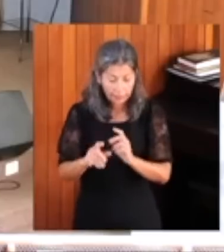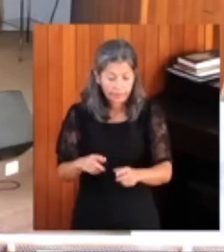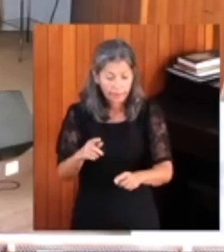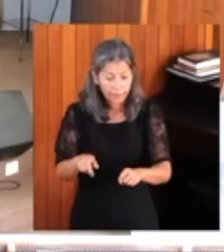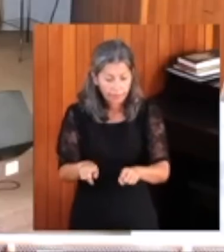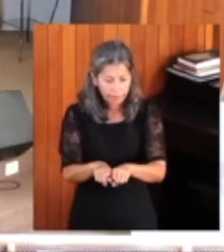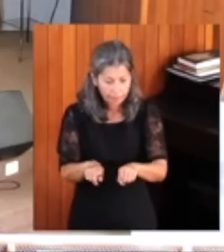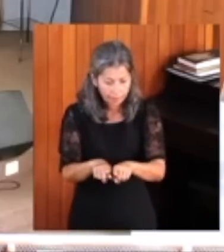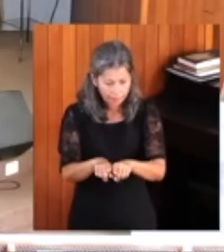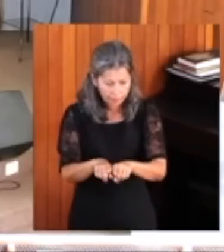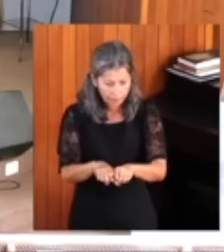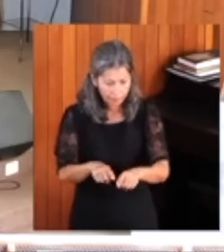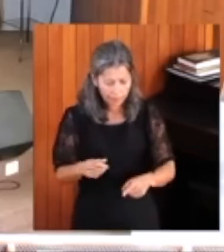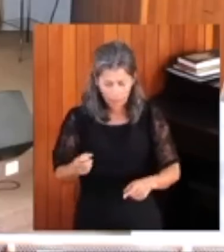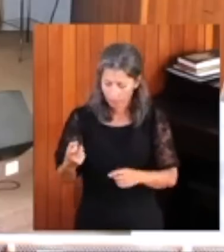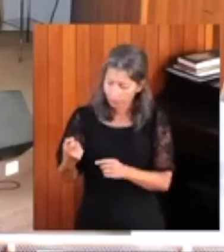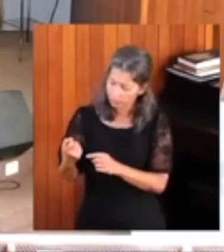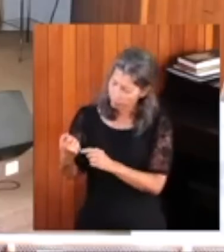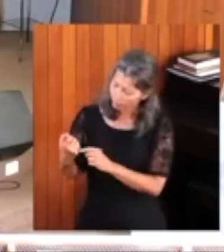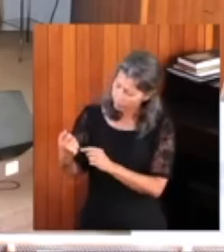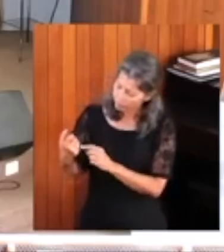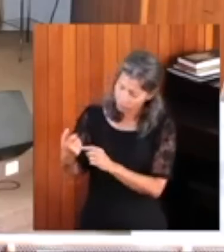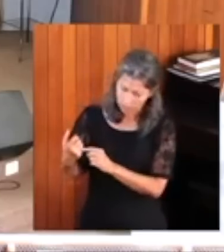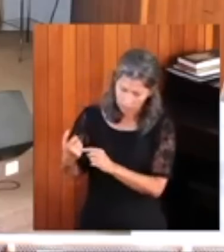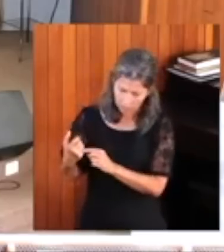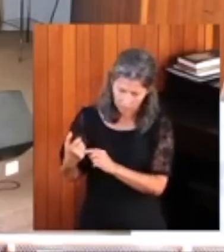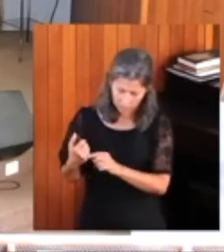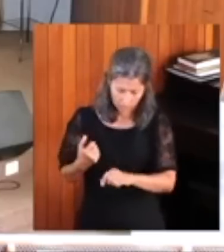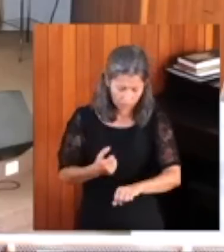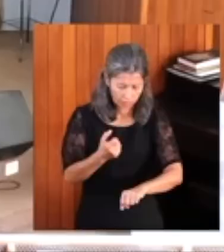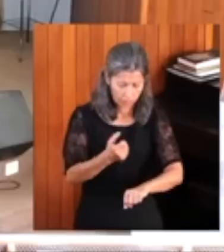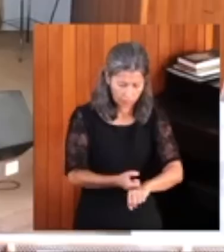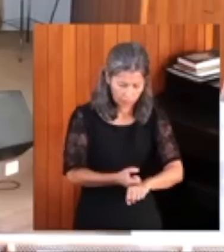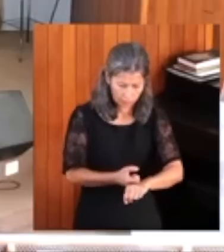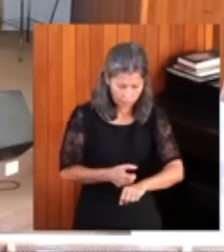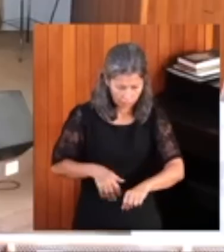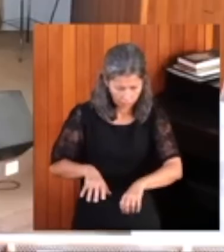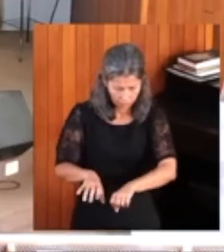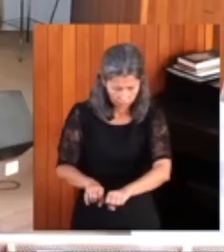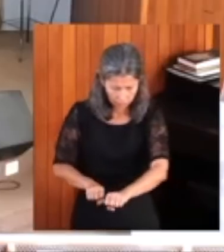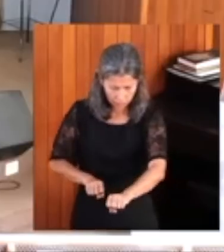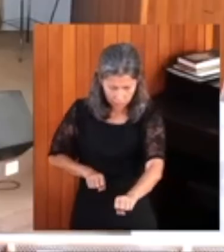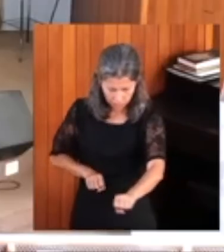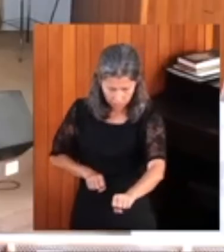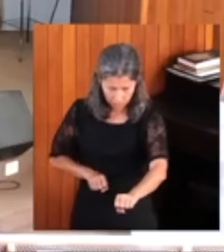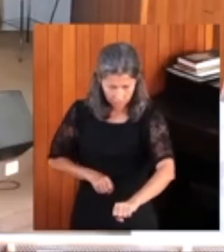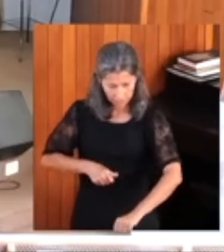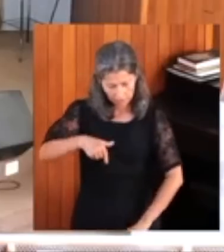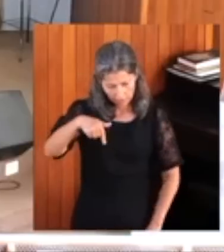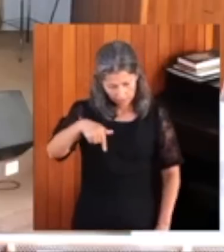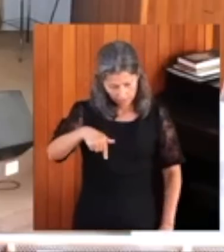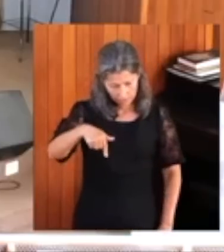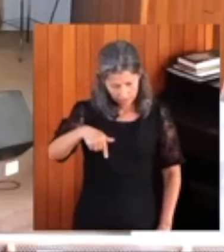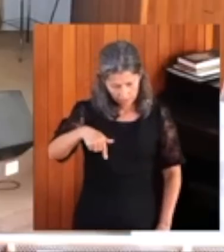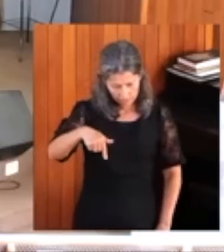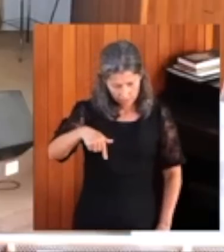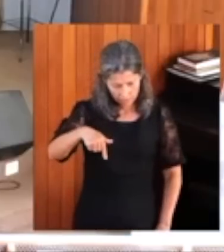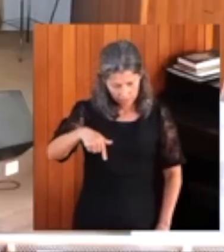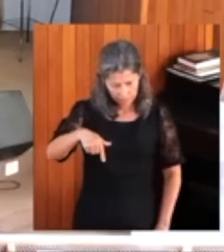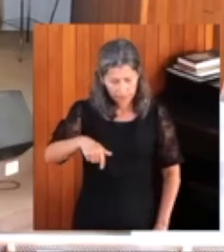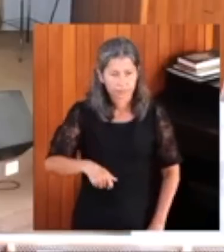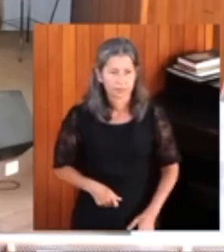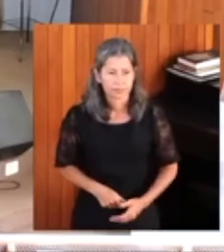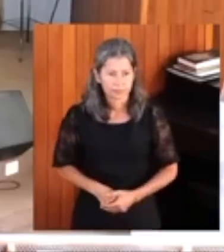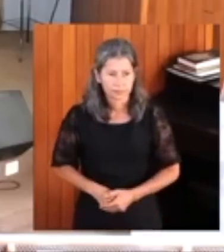Então, eu vou tentar aqui ser o mais conciso possível. Caderno na mão, caneta também, e vamos lá. Abra o Apocalipse